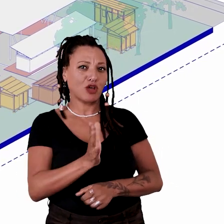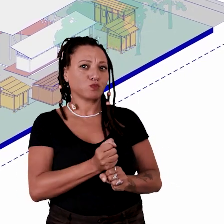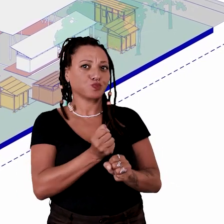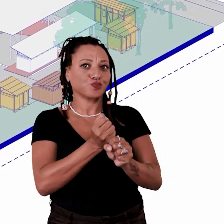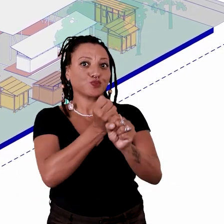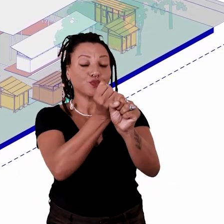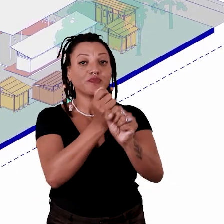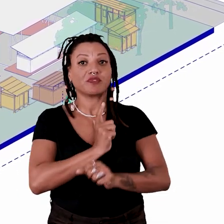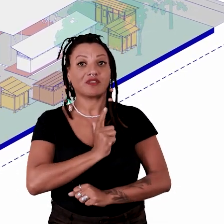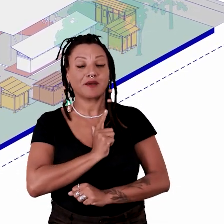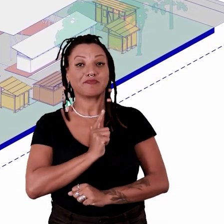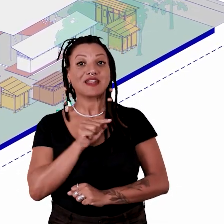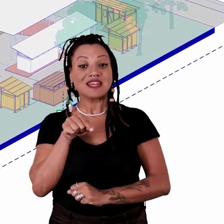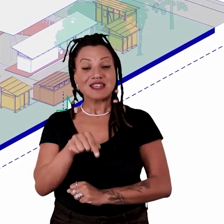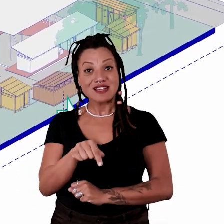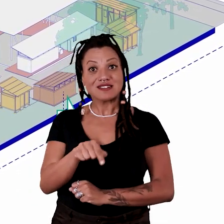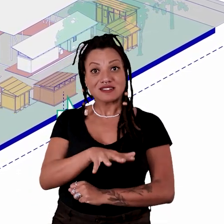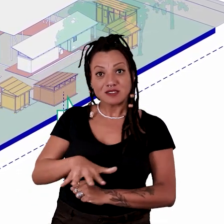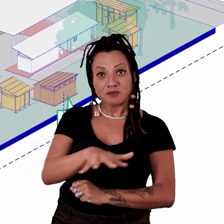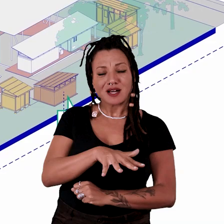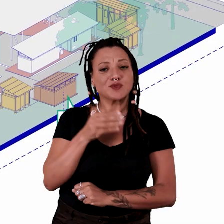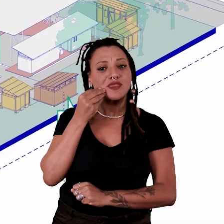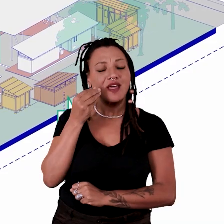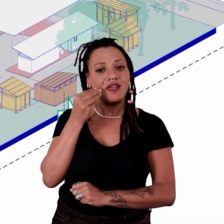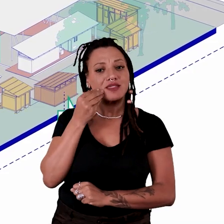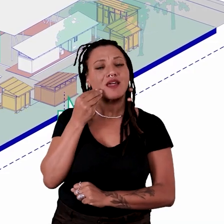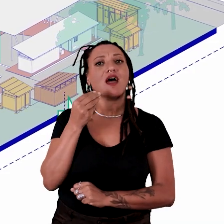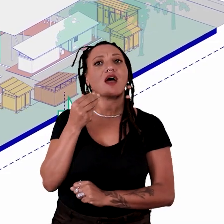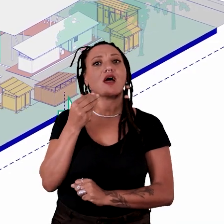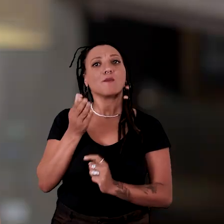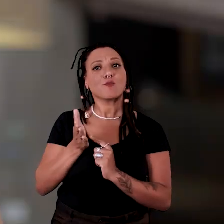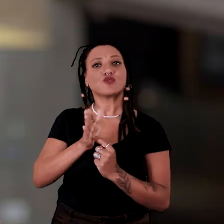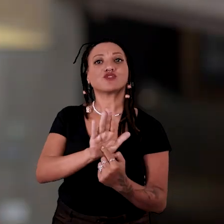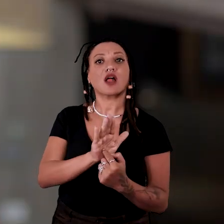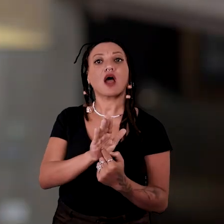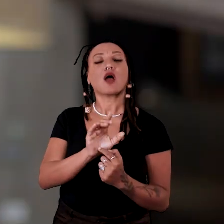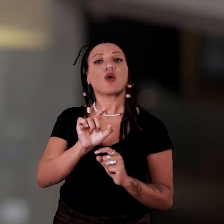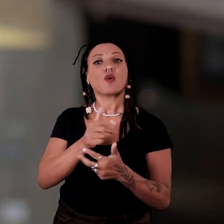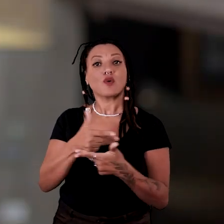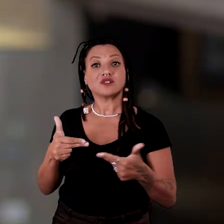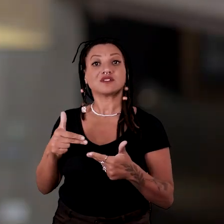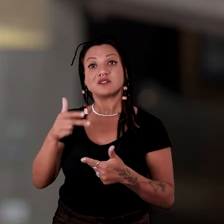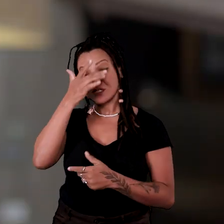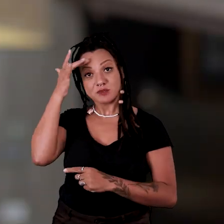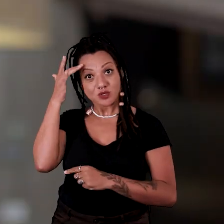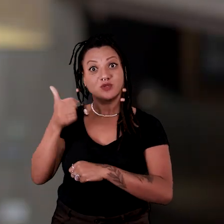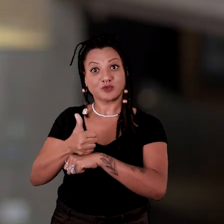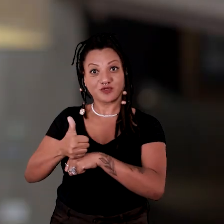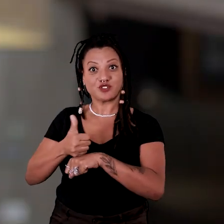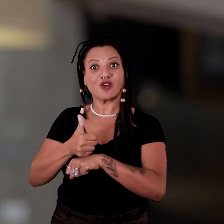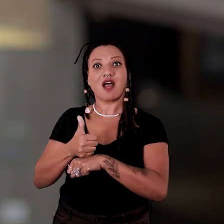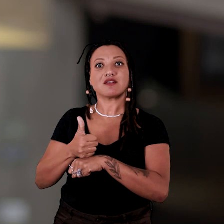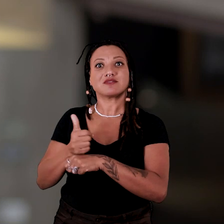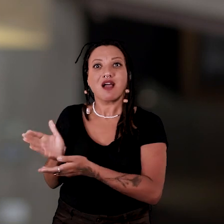cidade de Brasília, enfim, e outras cidades que tenham interesse na implementação desse projeto. Esse é um projeto que respeitou a maneira como esses